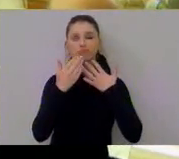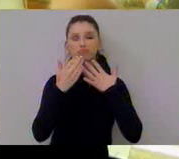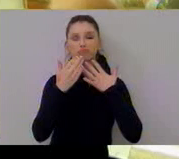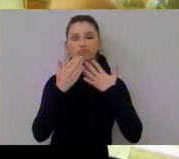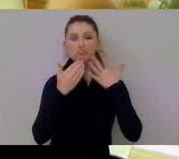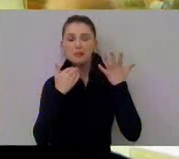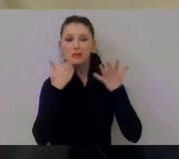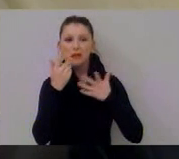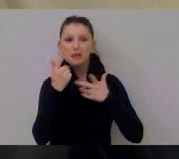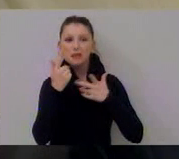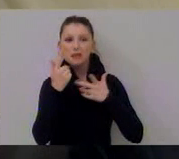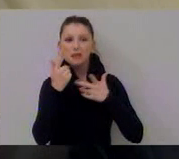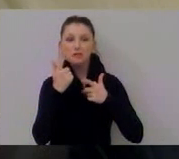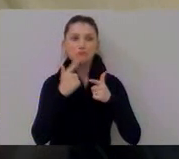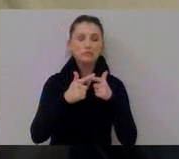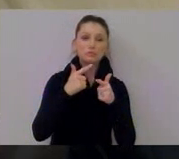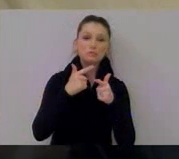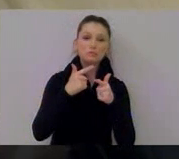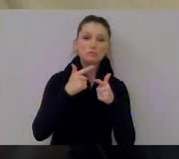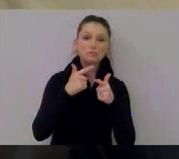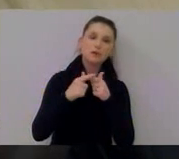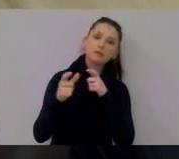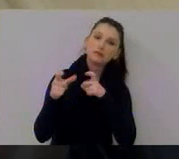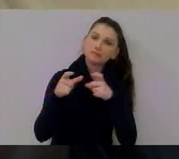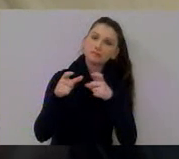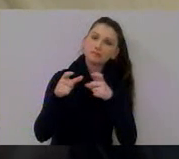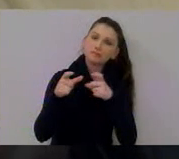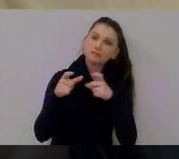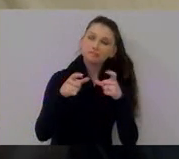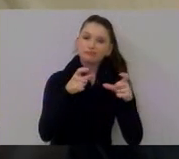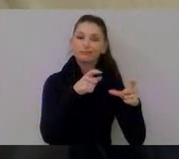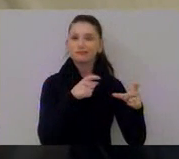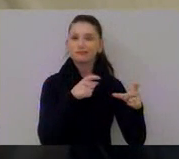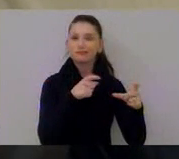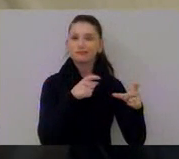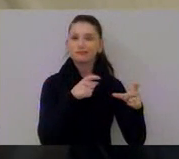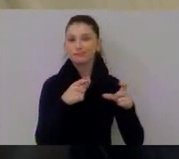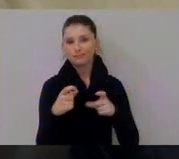Desta forma, gostaríamos de convidá-los para que